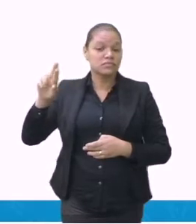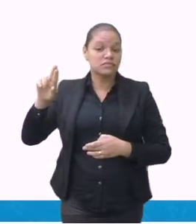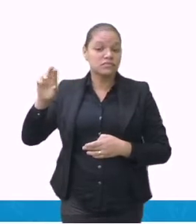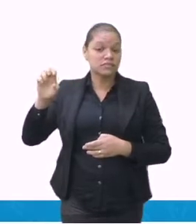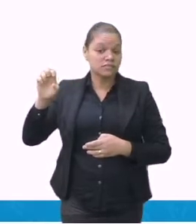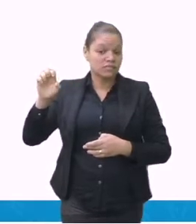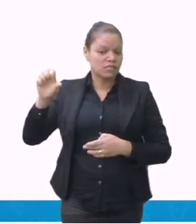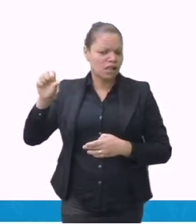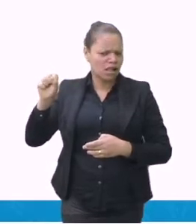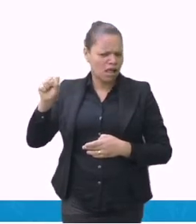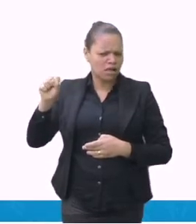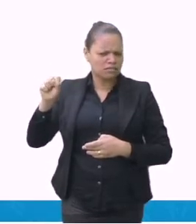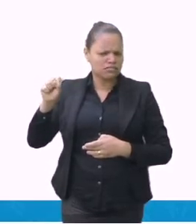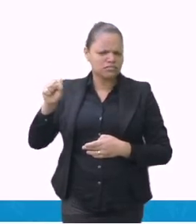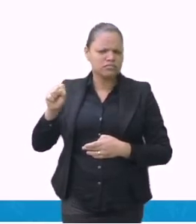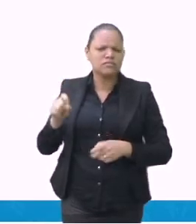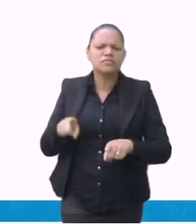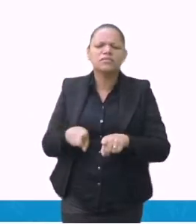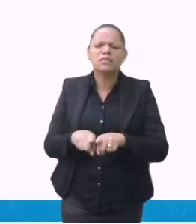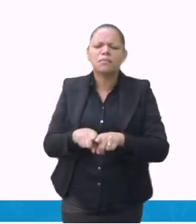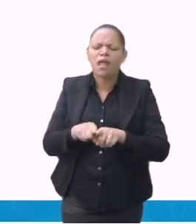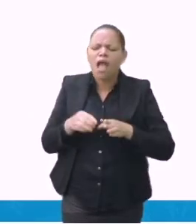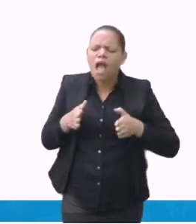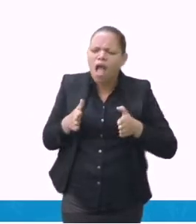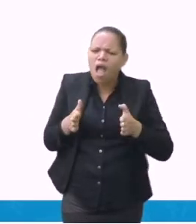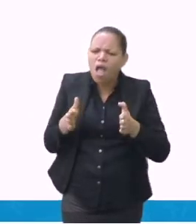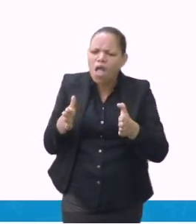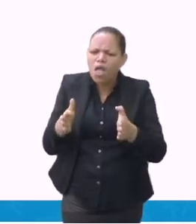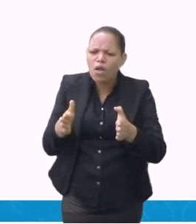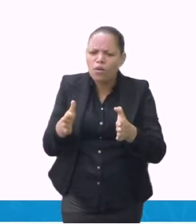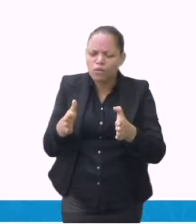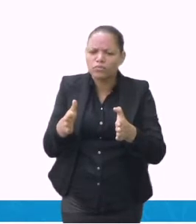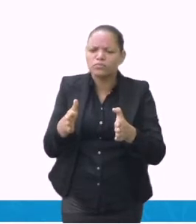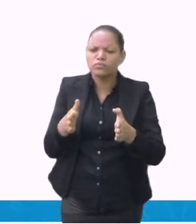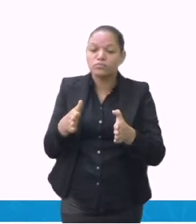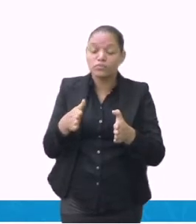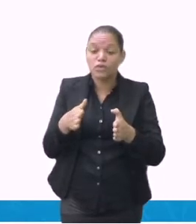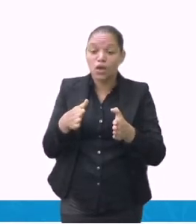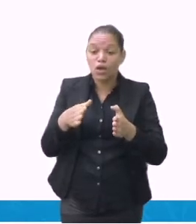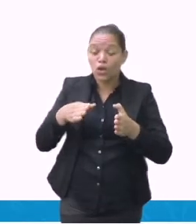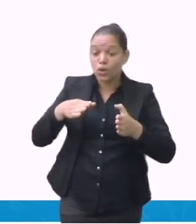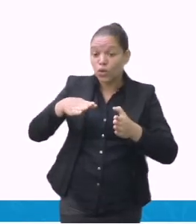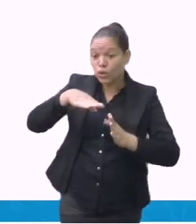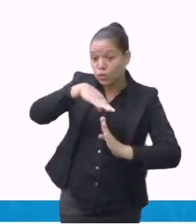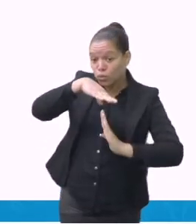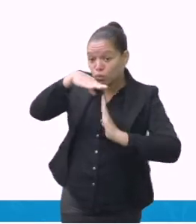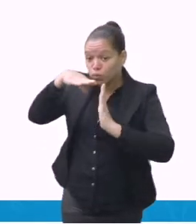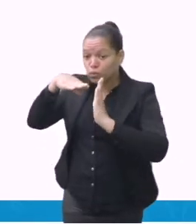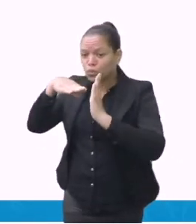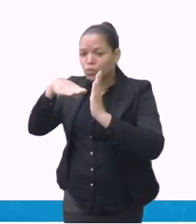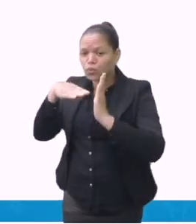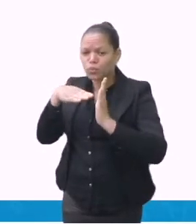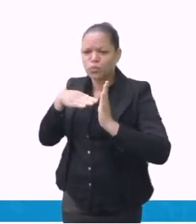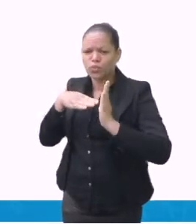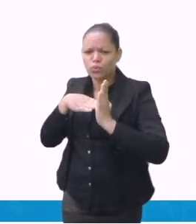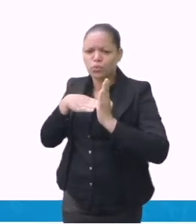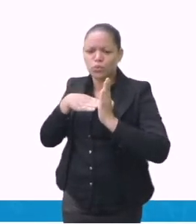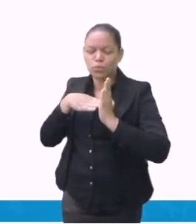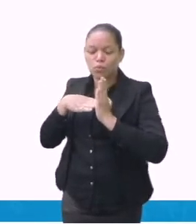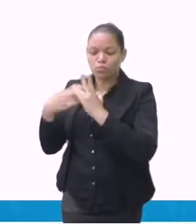Retas que possuem todos os pontos em comuns. Elas passam pelo mesmo